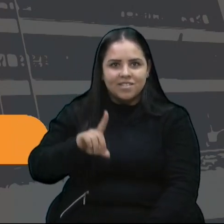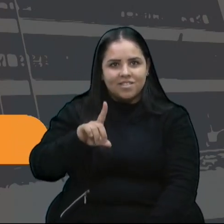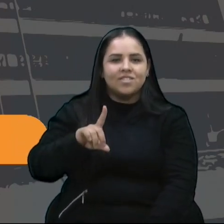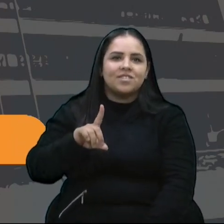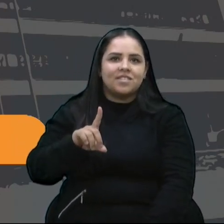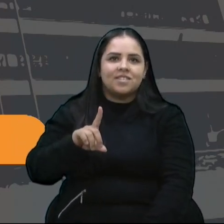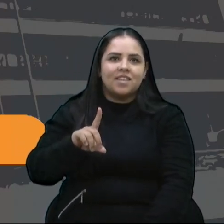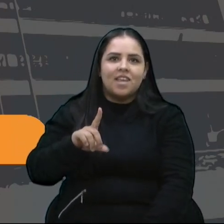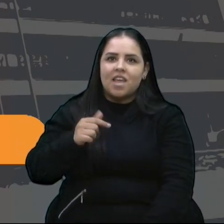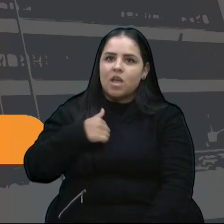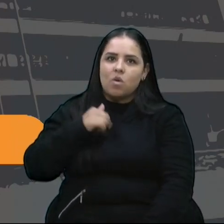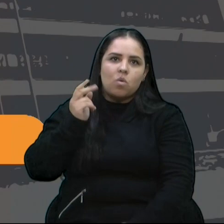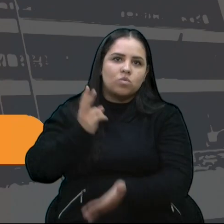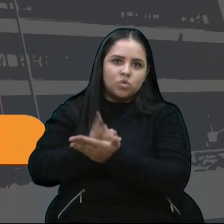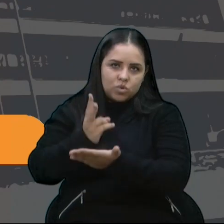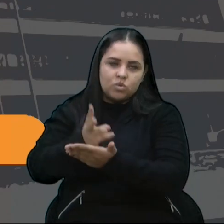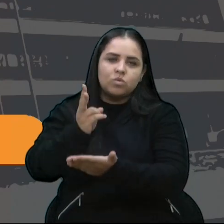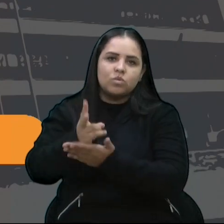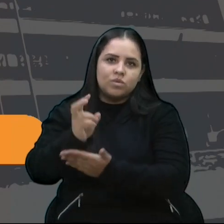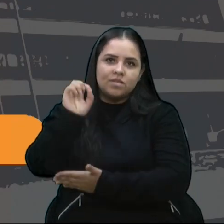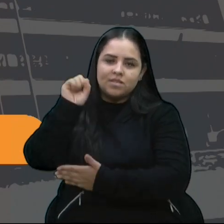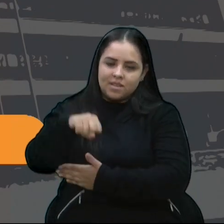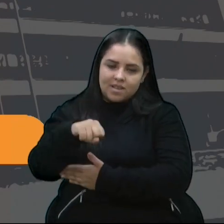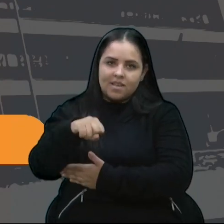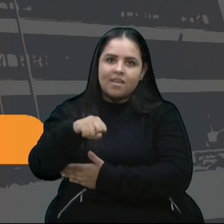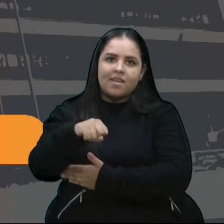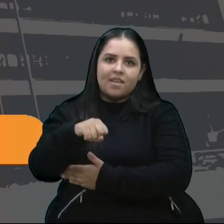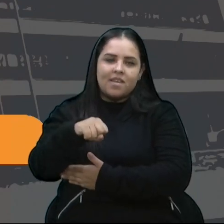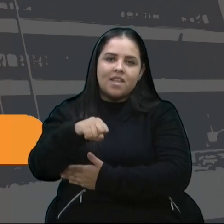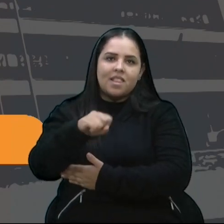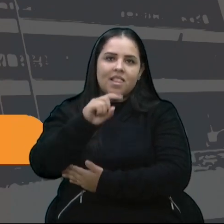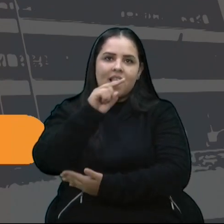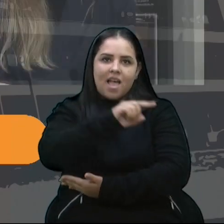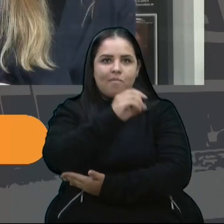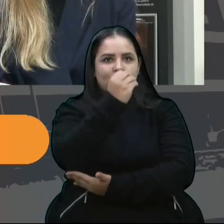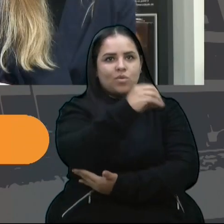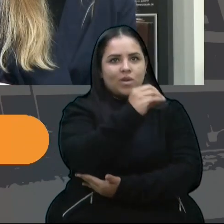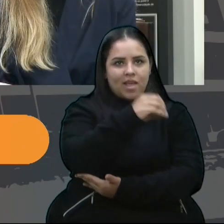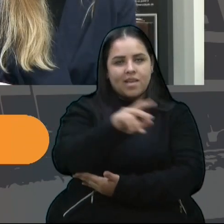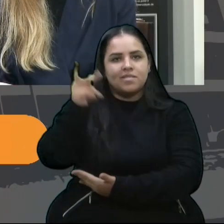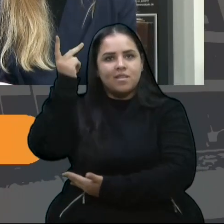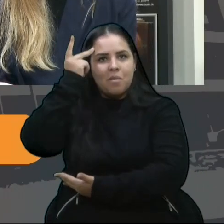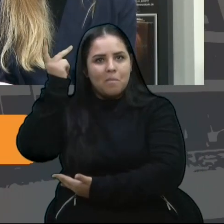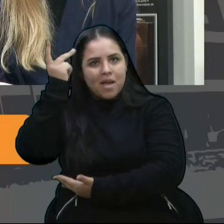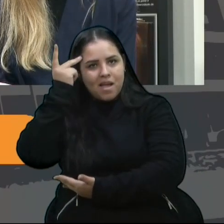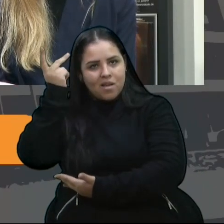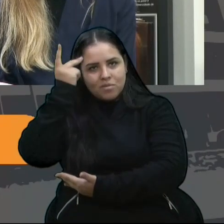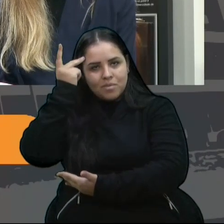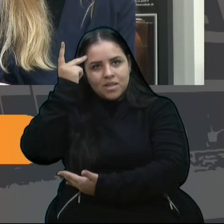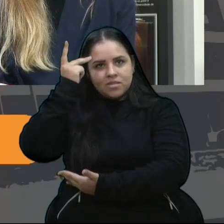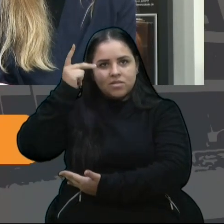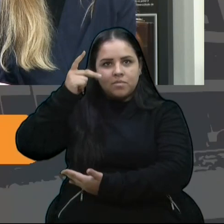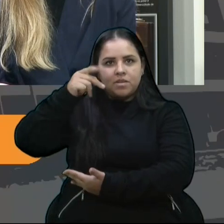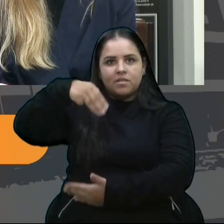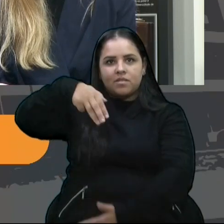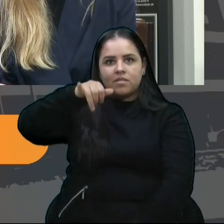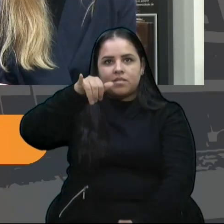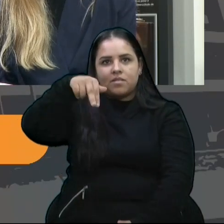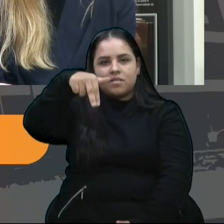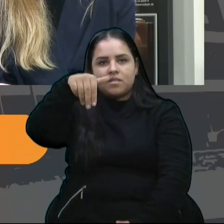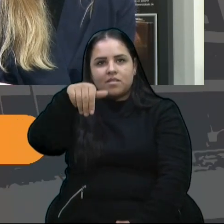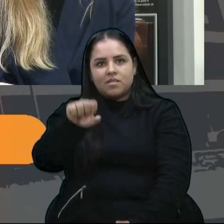raiz segue sendo, claro, com Porto Alegre, São Paulo, Minas Gerais, que eu tenho também clientes que eu trabalho,